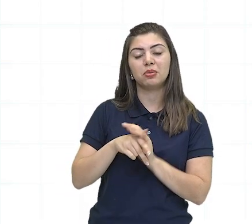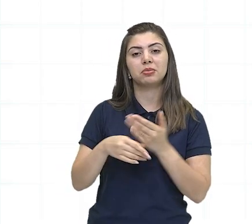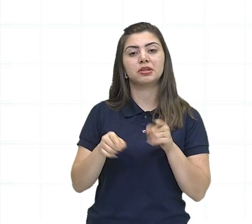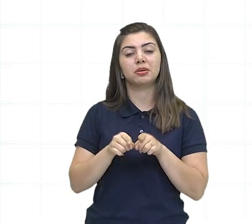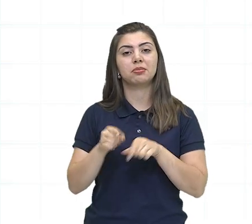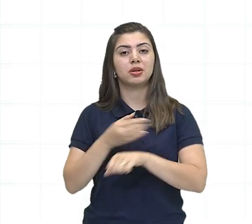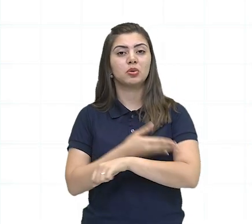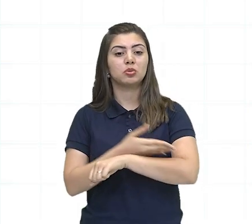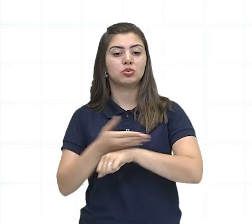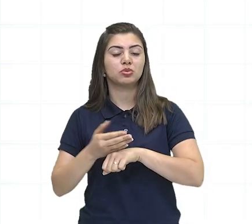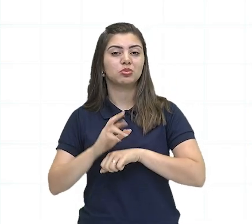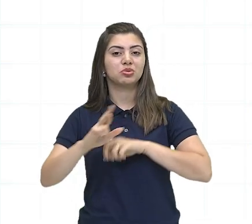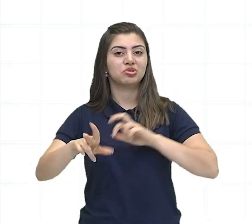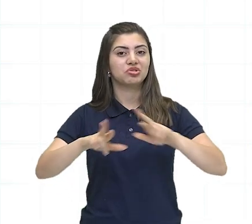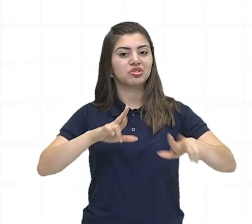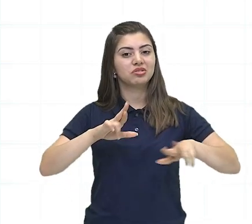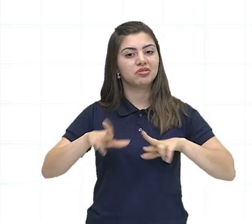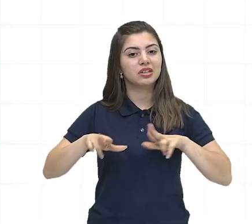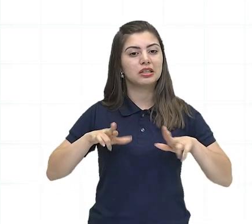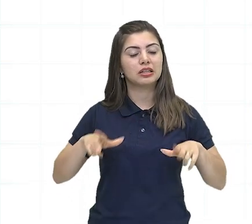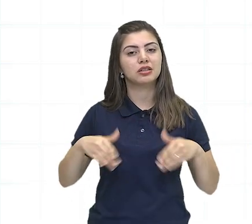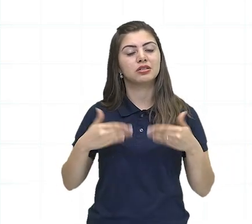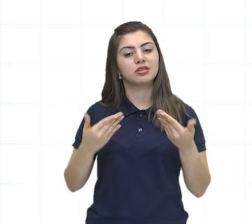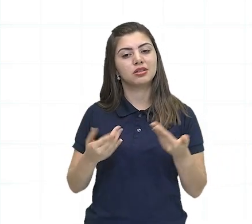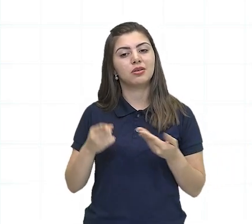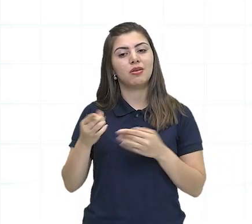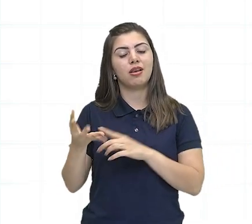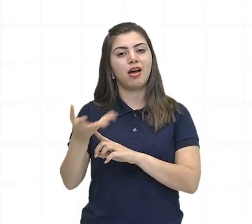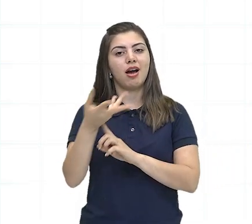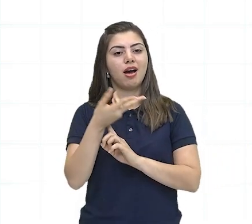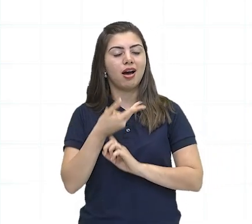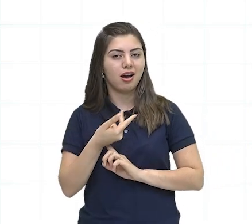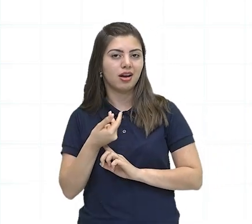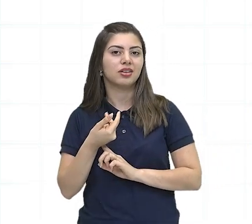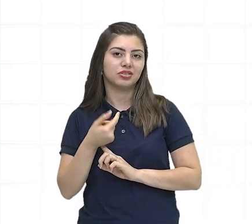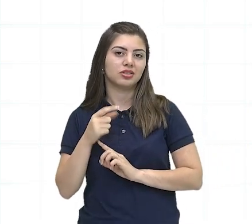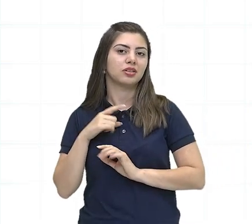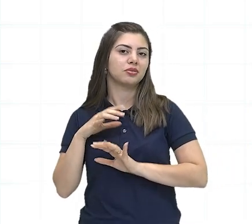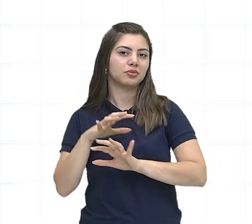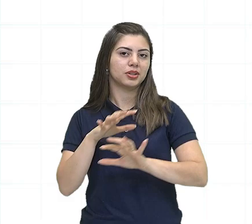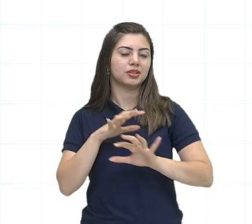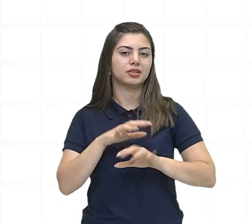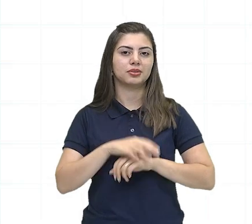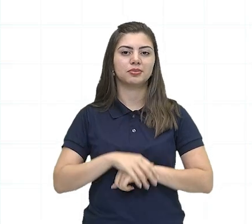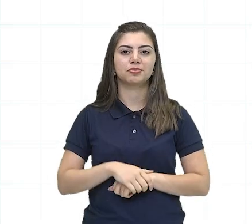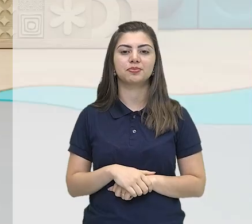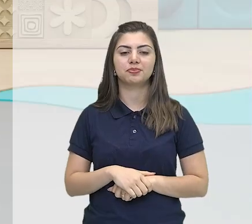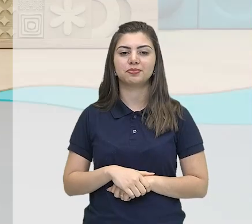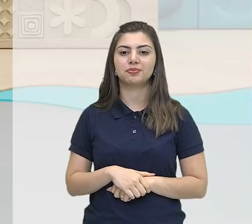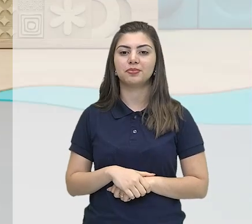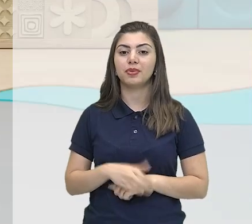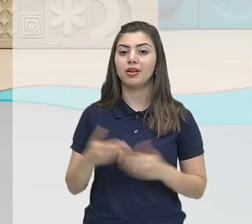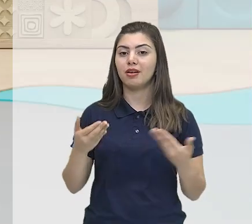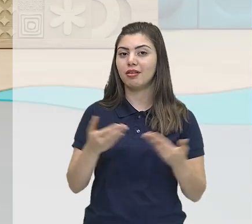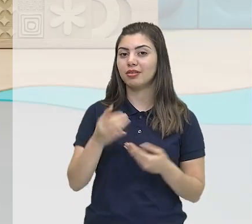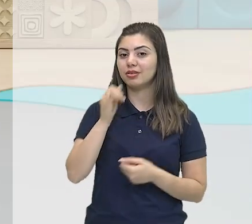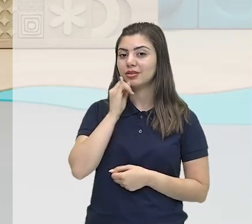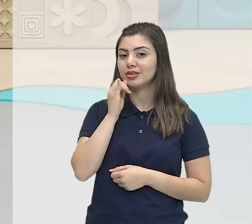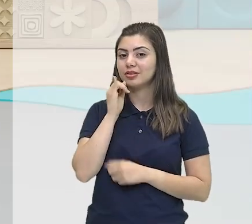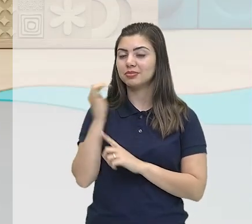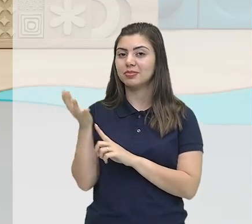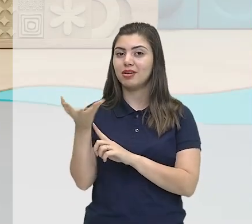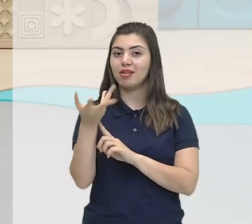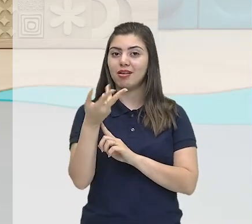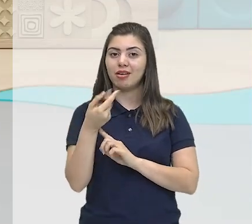diferentes, o que obviamente se reflete na arte produzida por elas. Então, aqui nós temos um exemplo aqui da